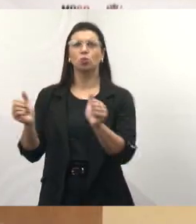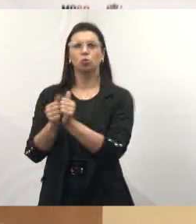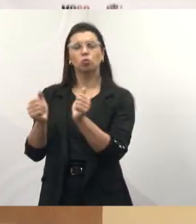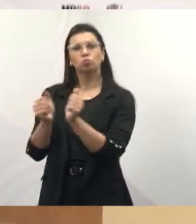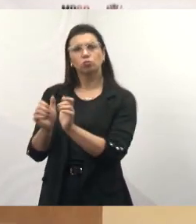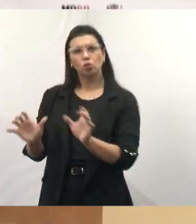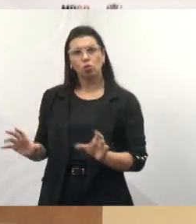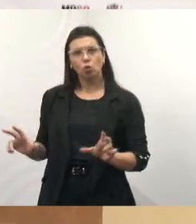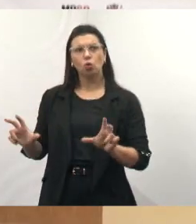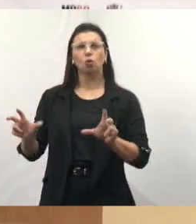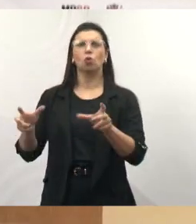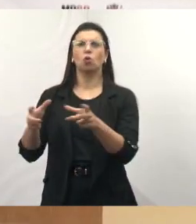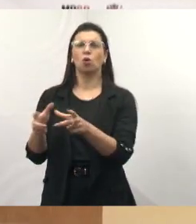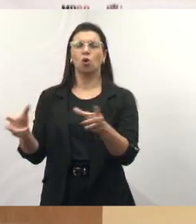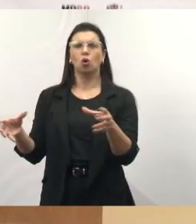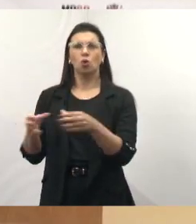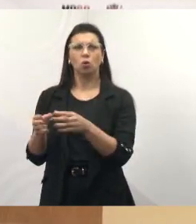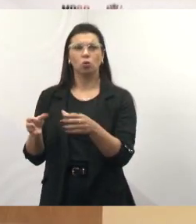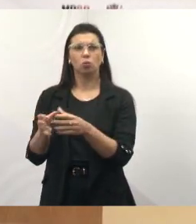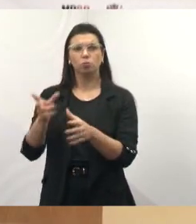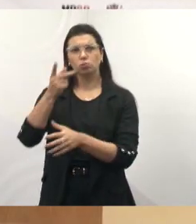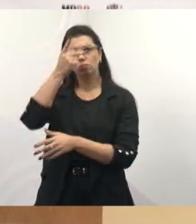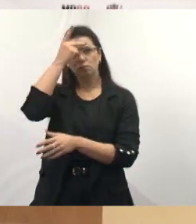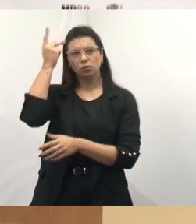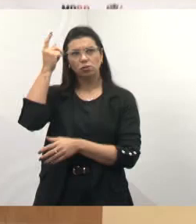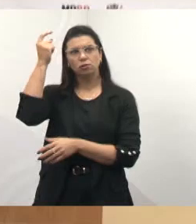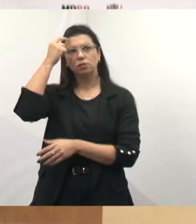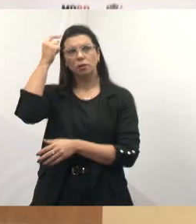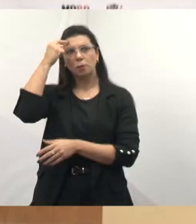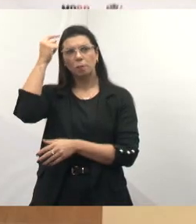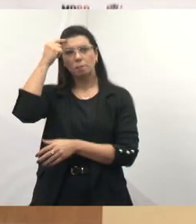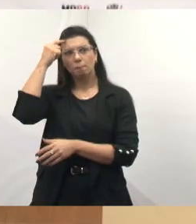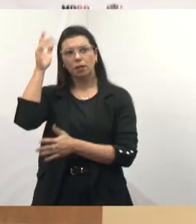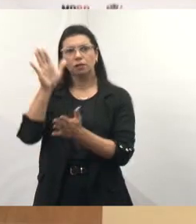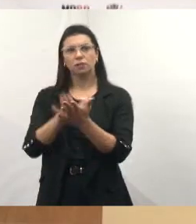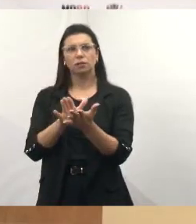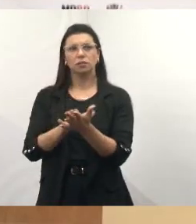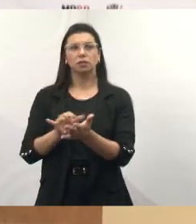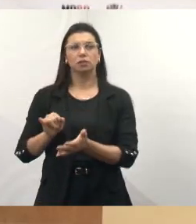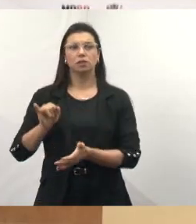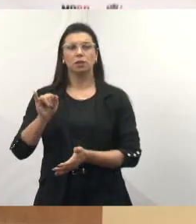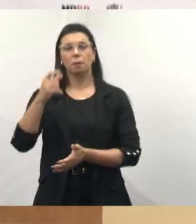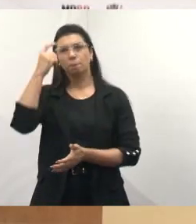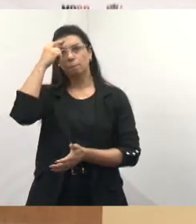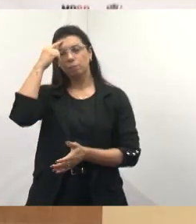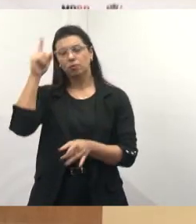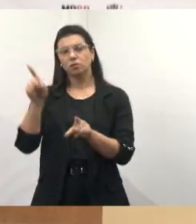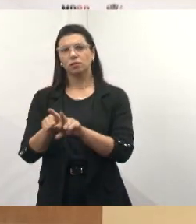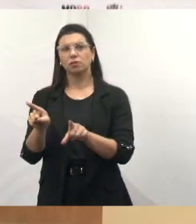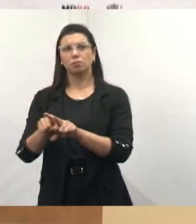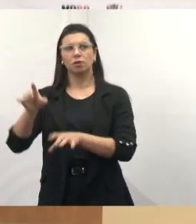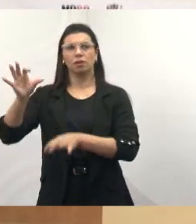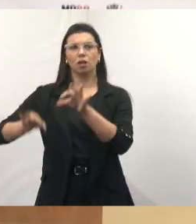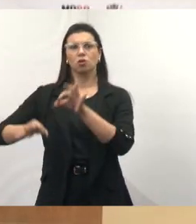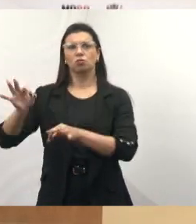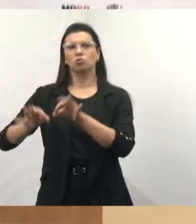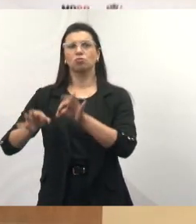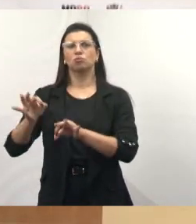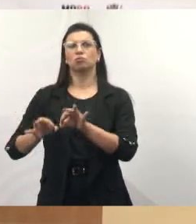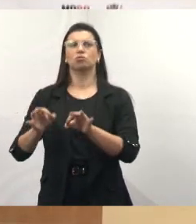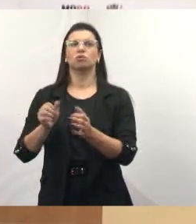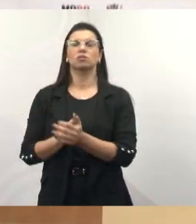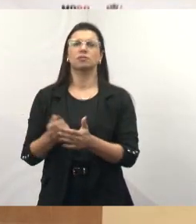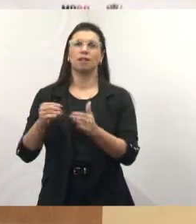time, um time que pensa no município e pensa na justiça pela população da nossa cidade.